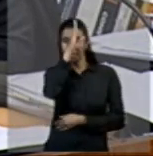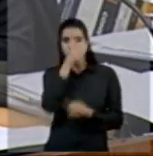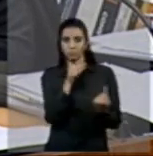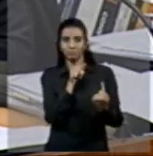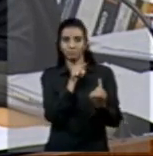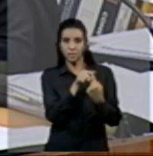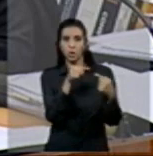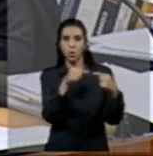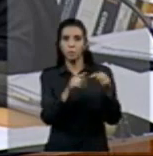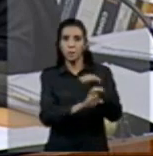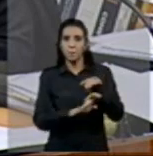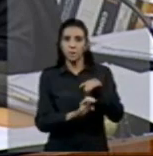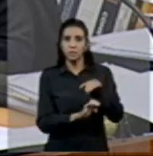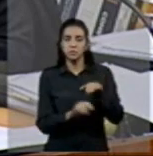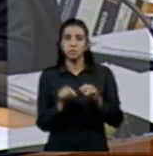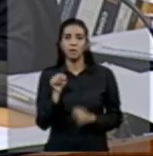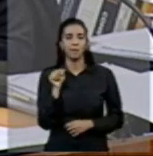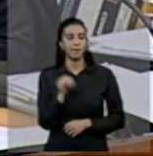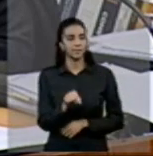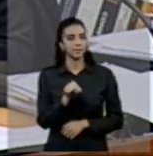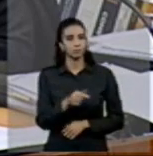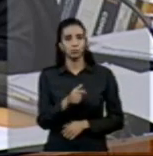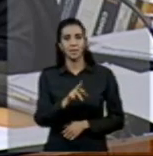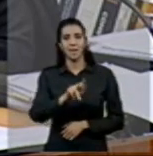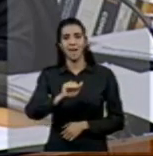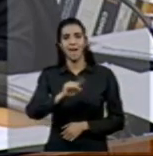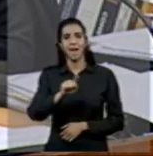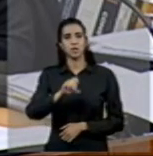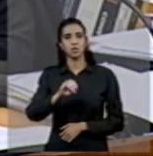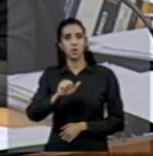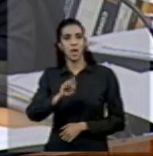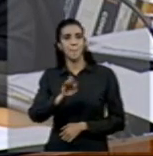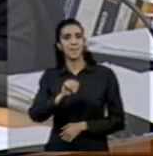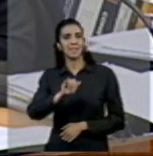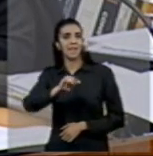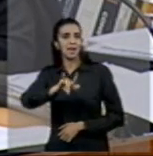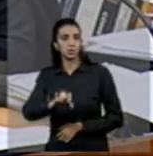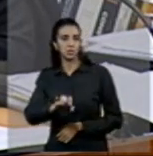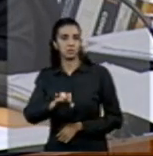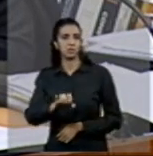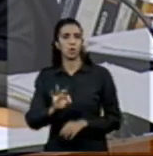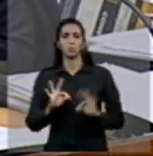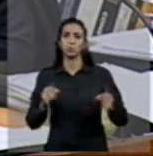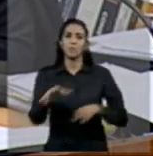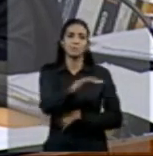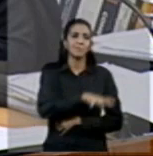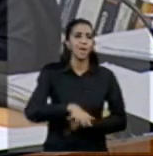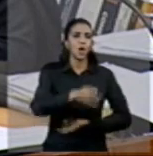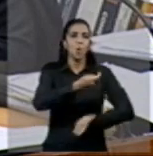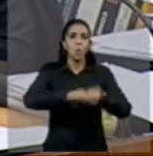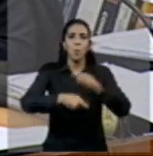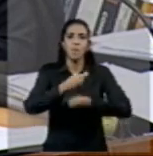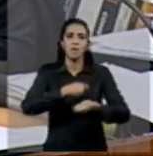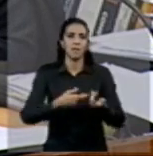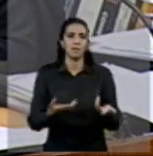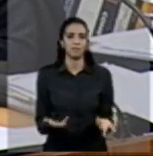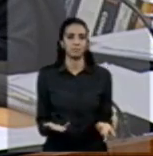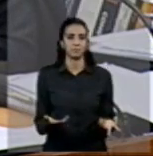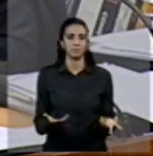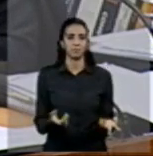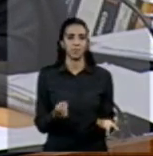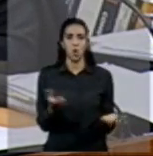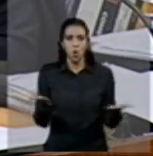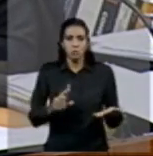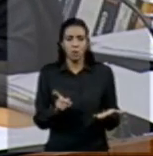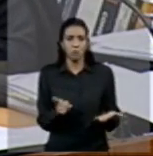ela não guarda mais razoabilidade com o sistema de produção e a economia, eu não diria nem atuais,